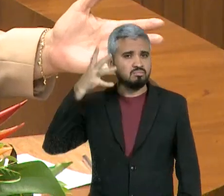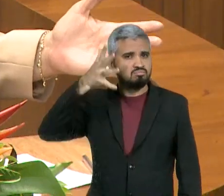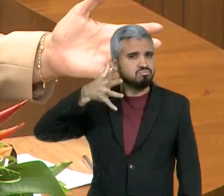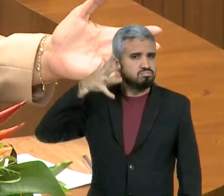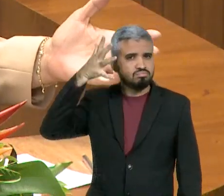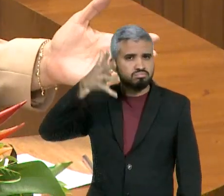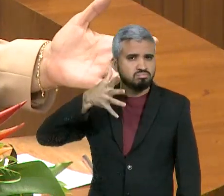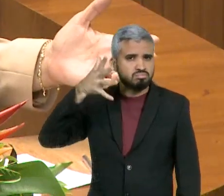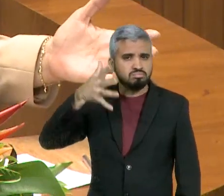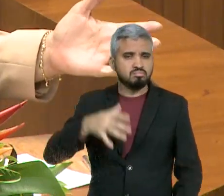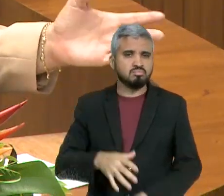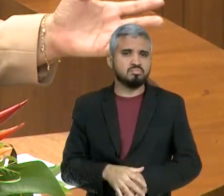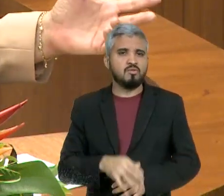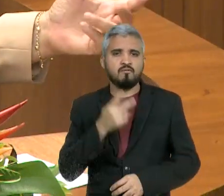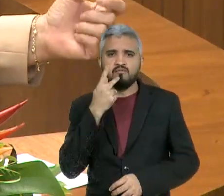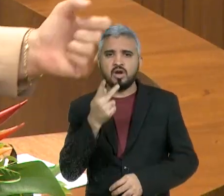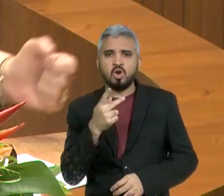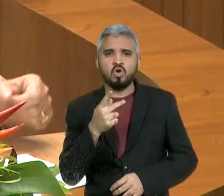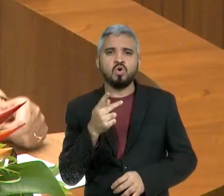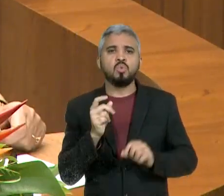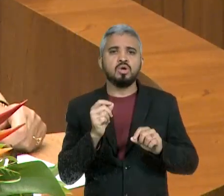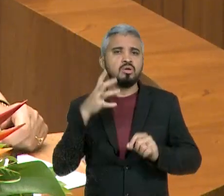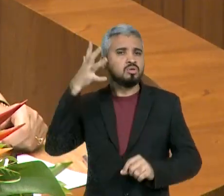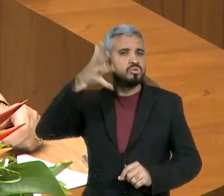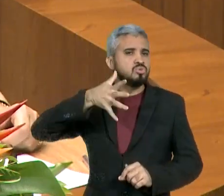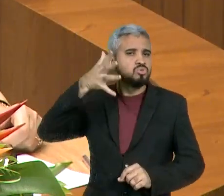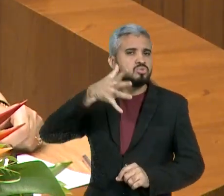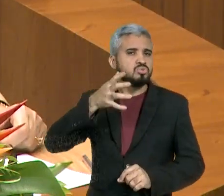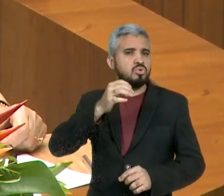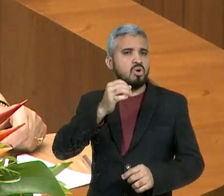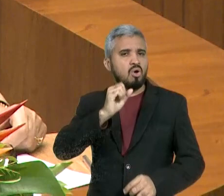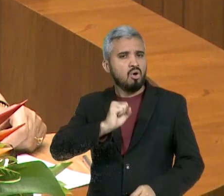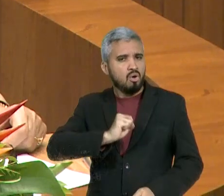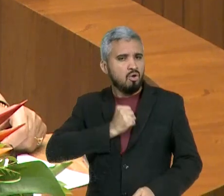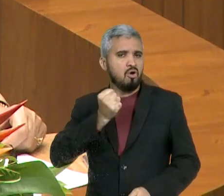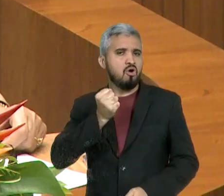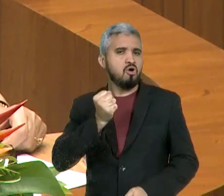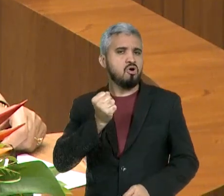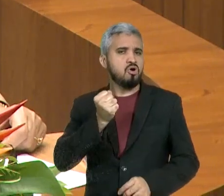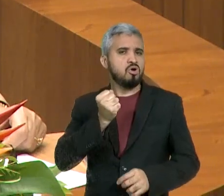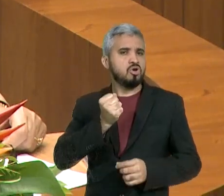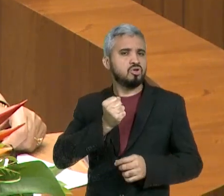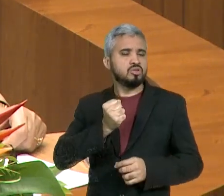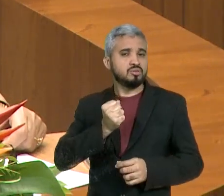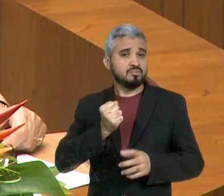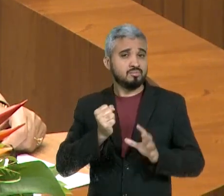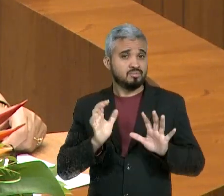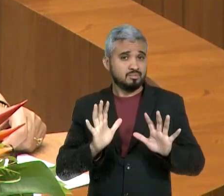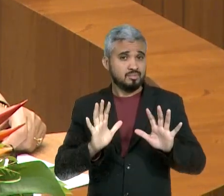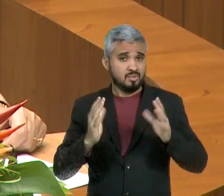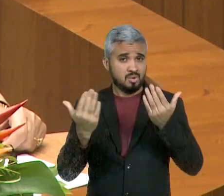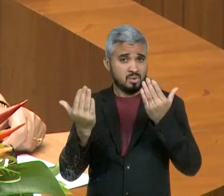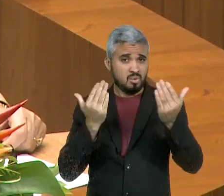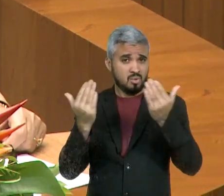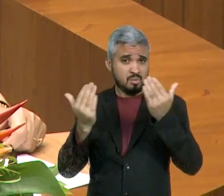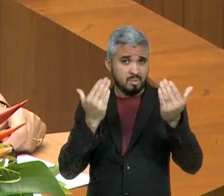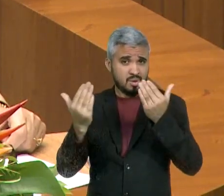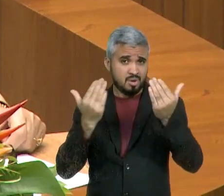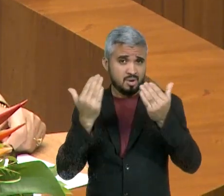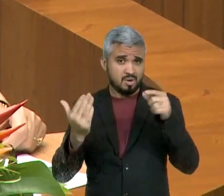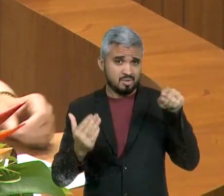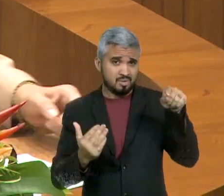ofensivo o discurso de ódio. O que, francamente, meus amigos, comparando ao que fazem nas paradas LGBTQI+,